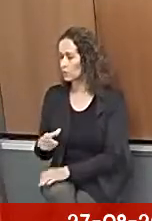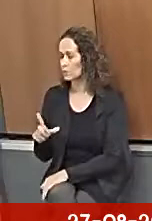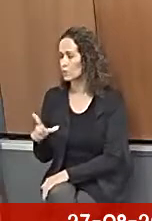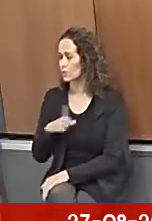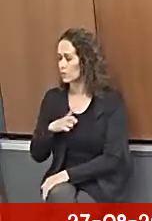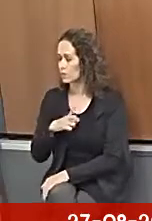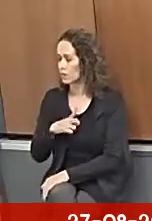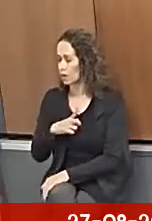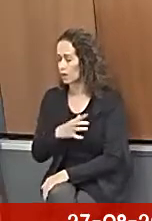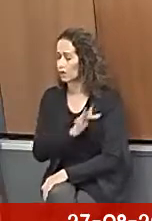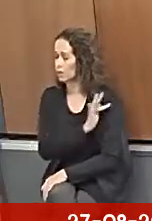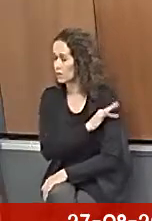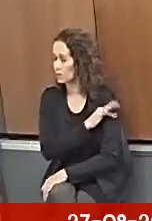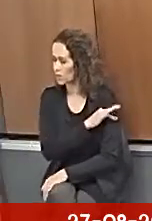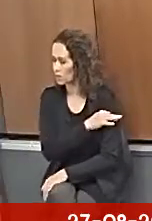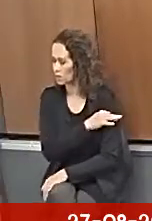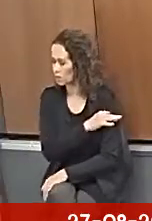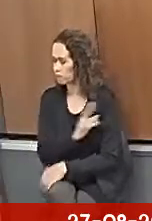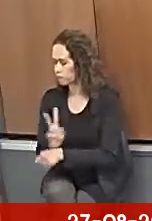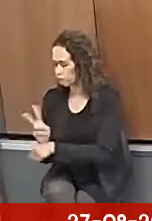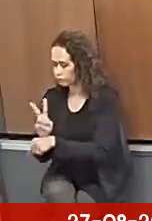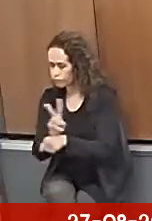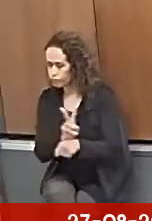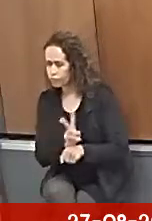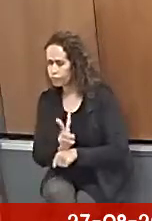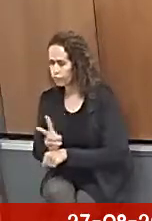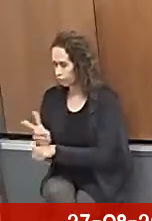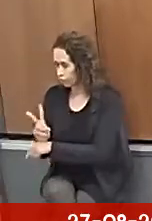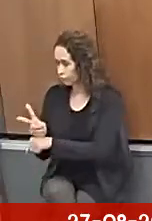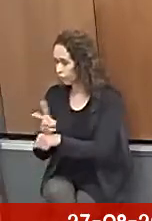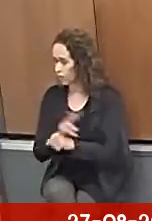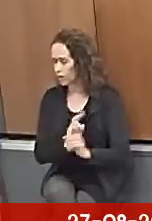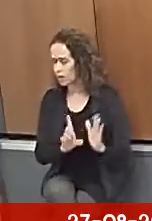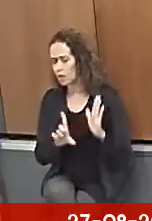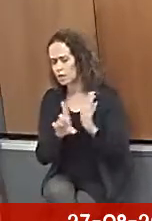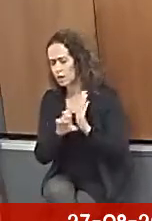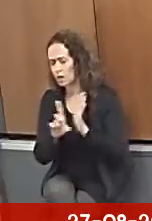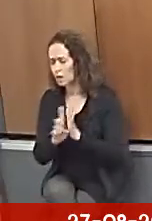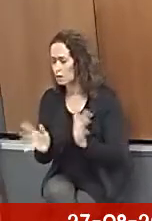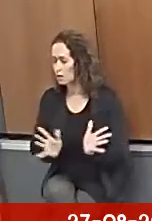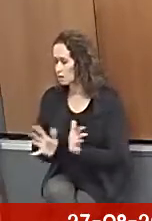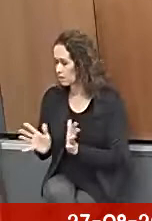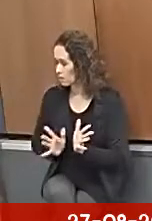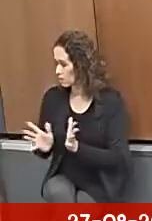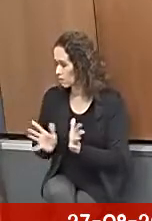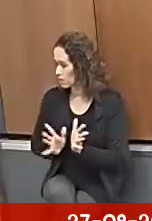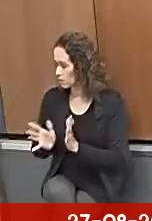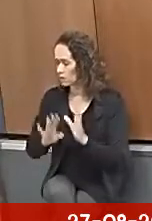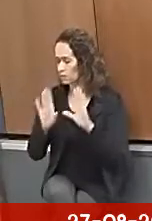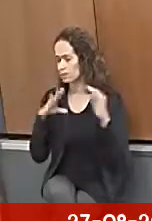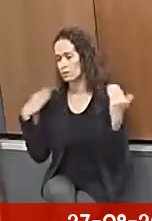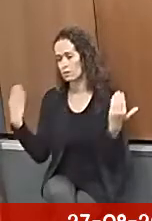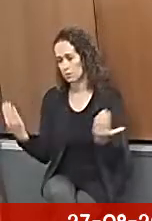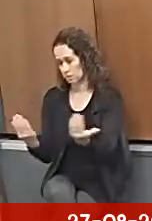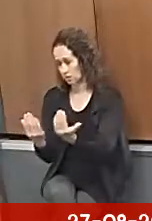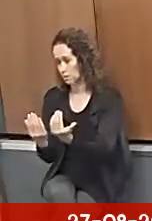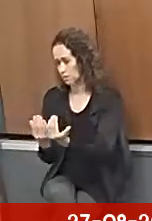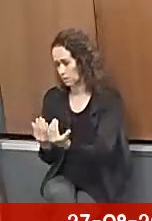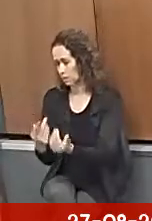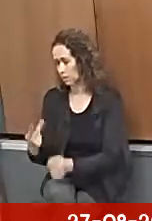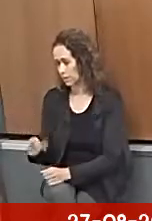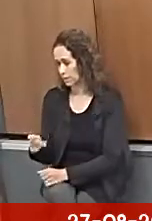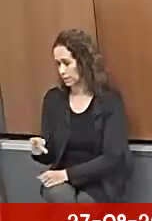fiscalização do cumprimento das normas de acessibilidade no estádio governador magalhães pinto mineirão